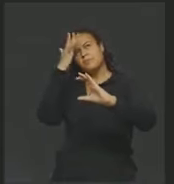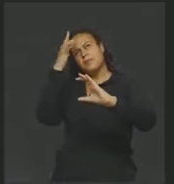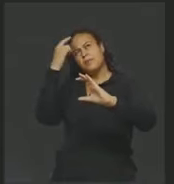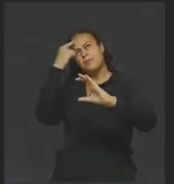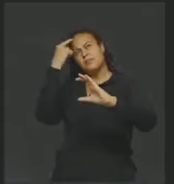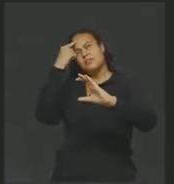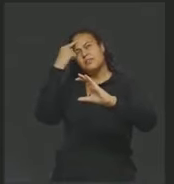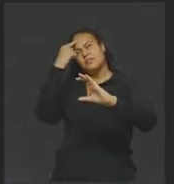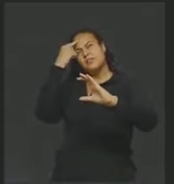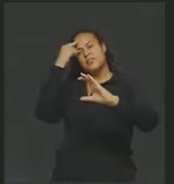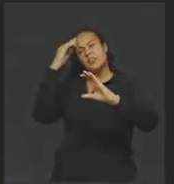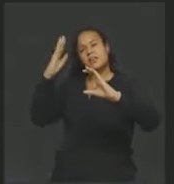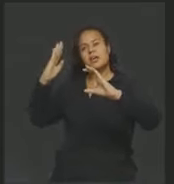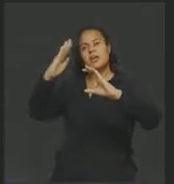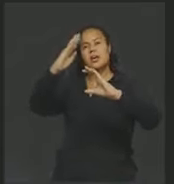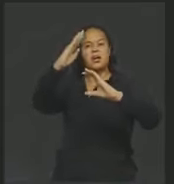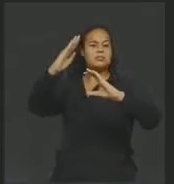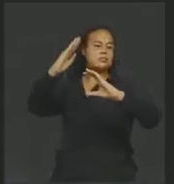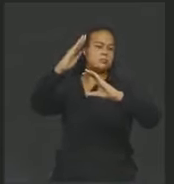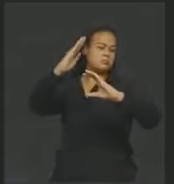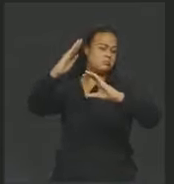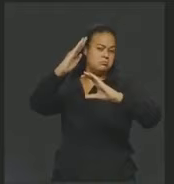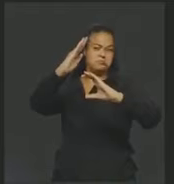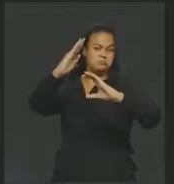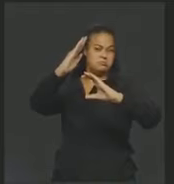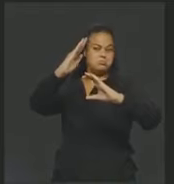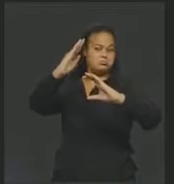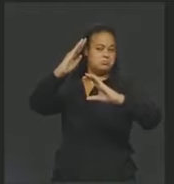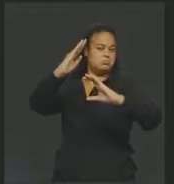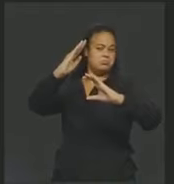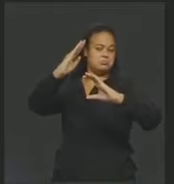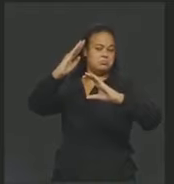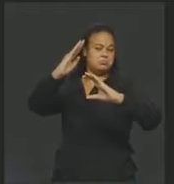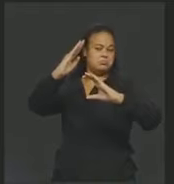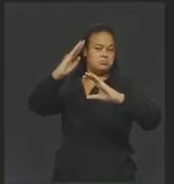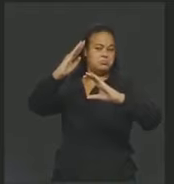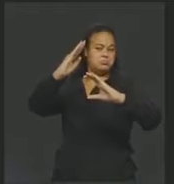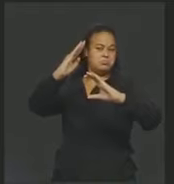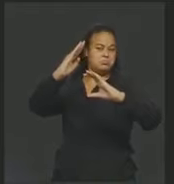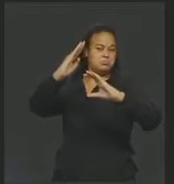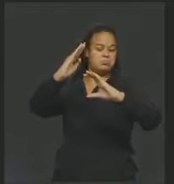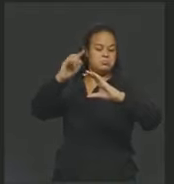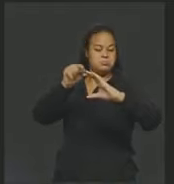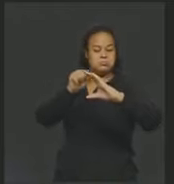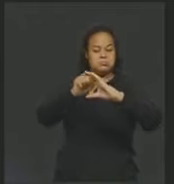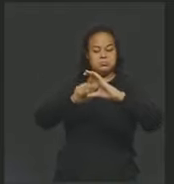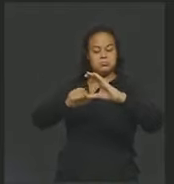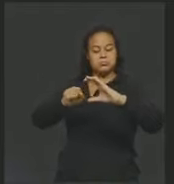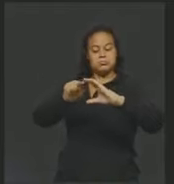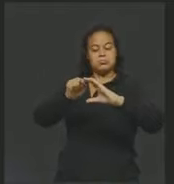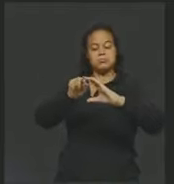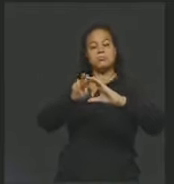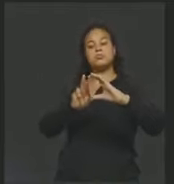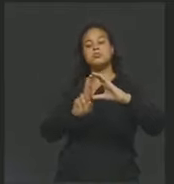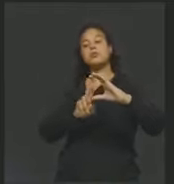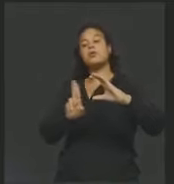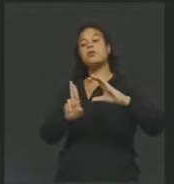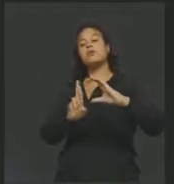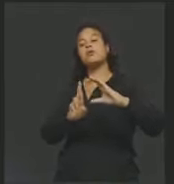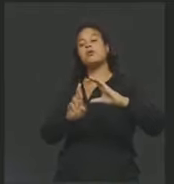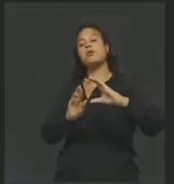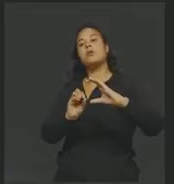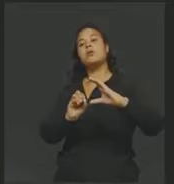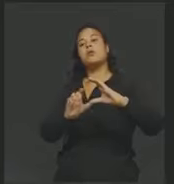que é o teto de uma casa, não sei. E aí você tem ligado a ela essa roldana verde aqui, ó. Que eu vou circular ela também de amarelo. Tá aqui a